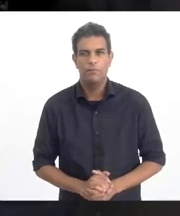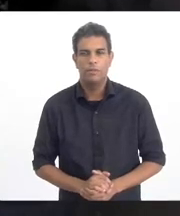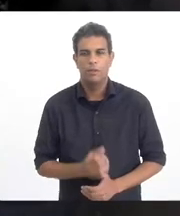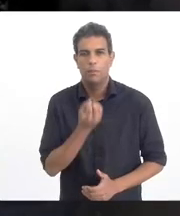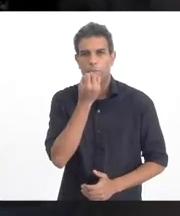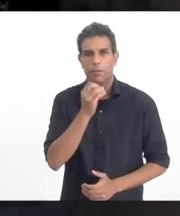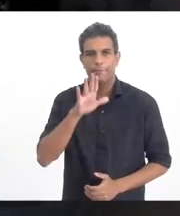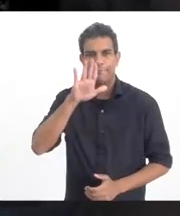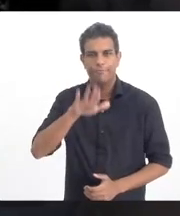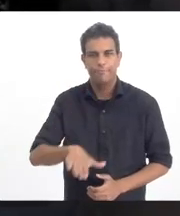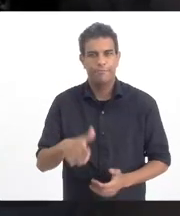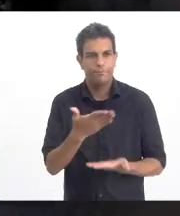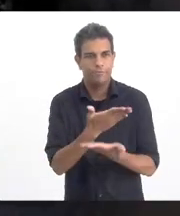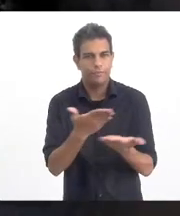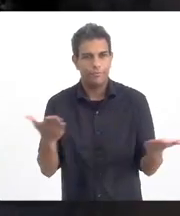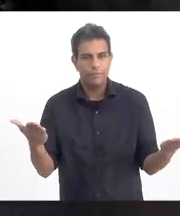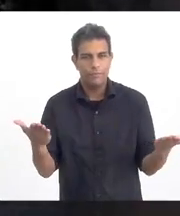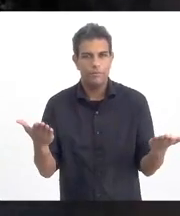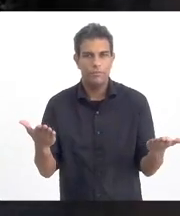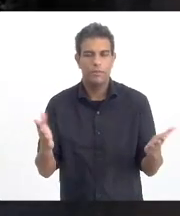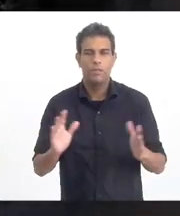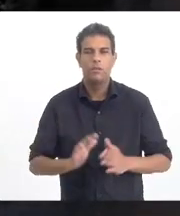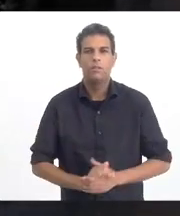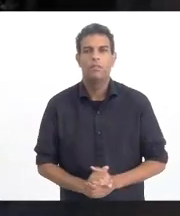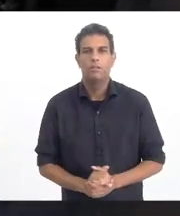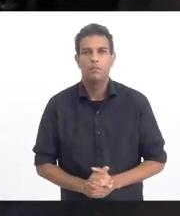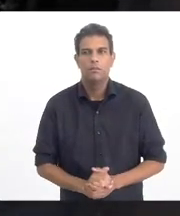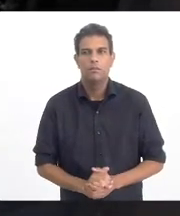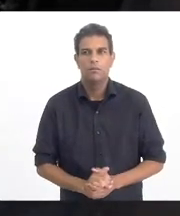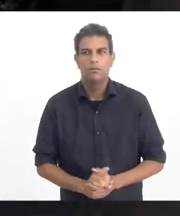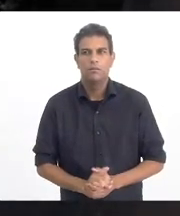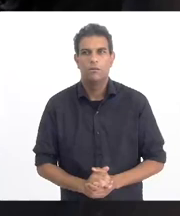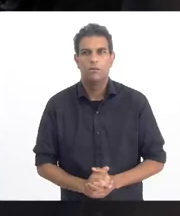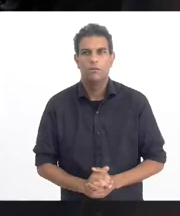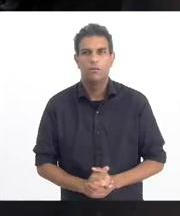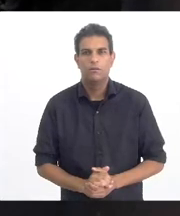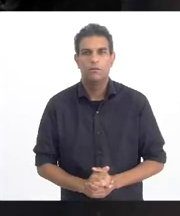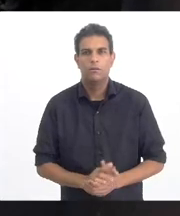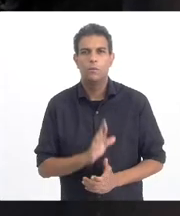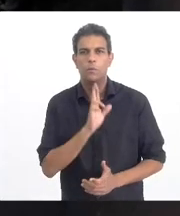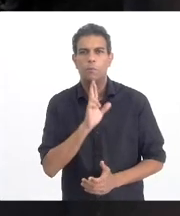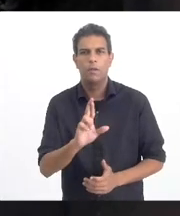Boa tarde. Bom dia. A respeito das